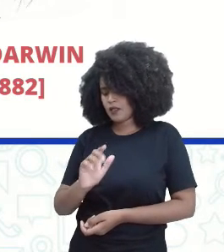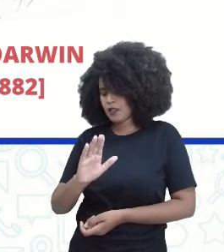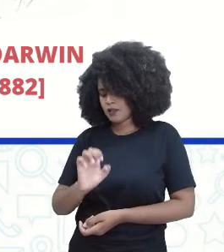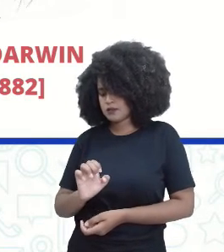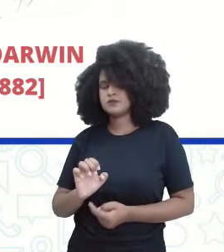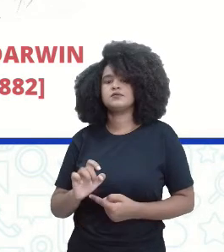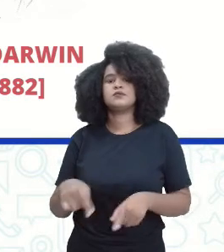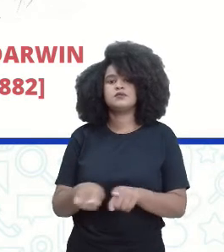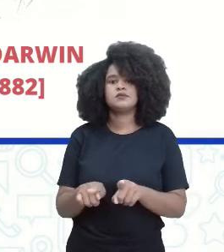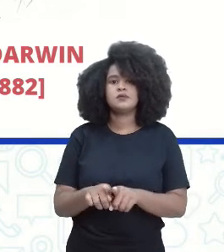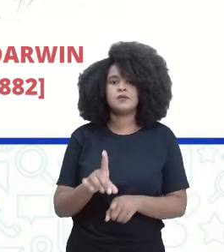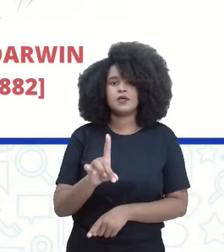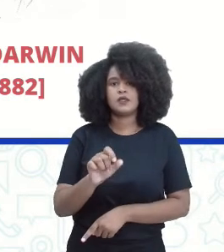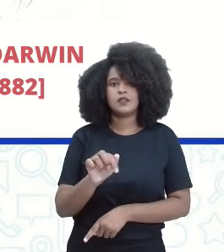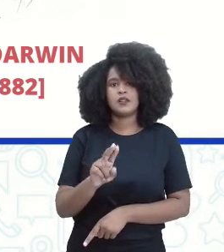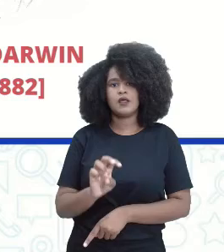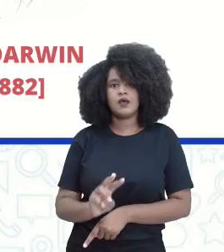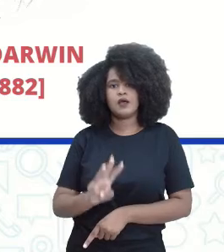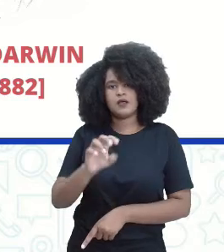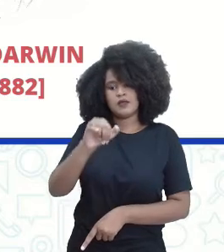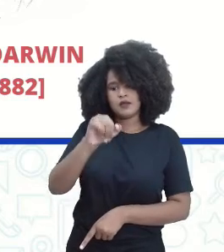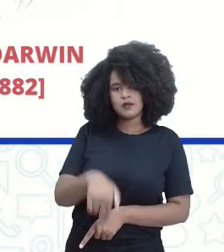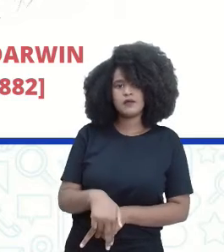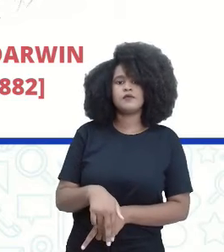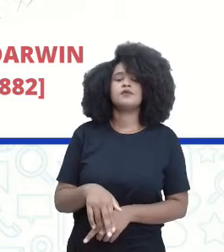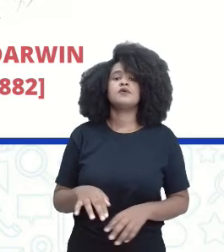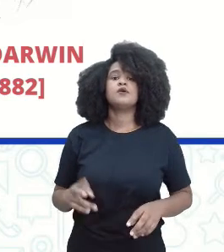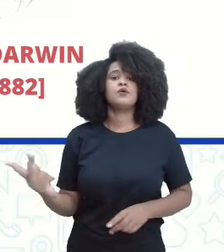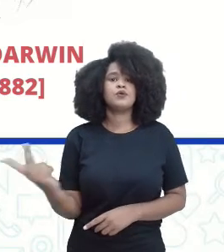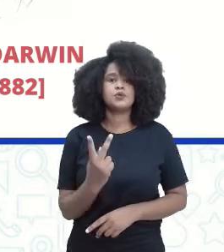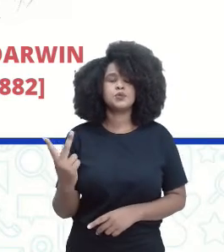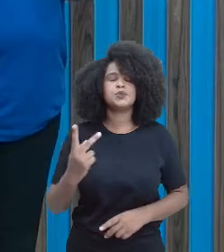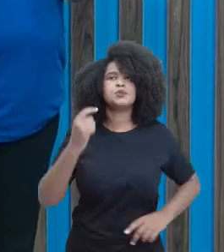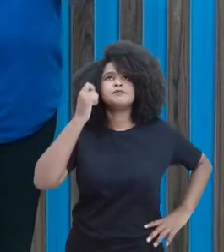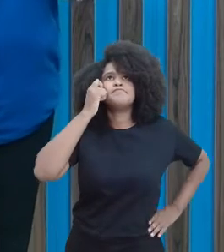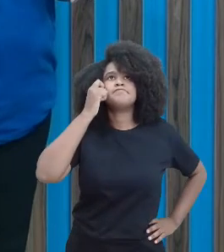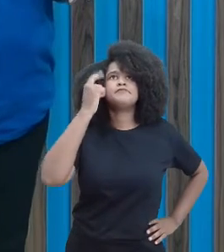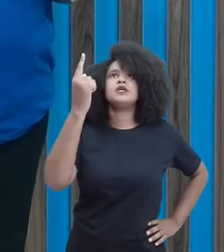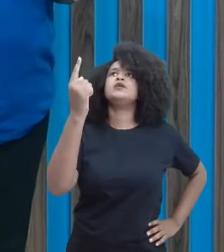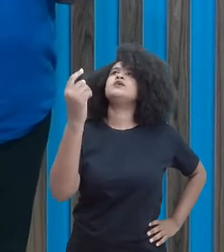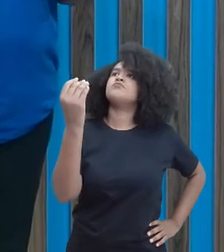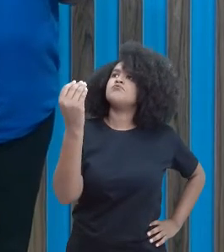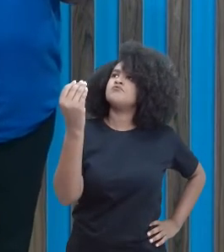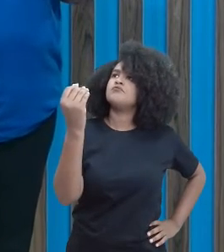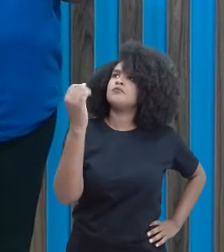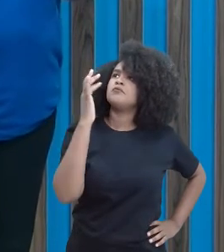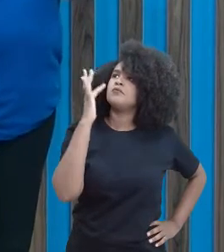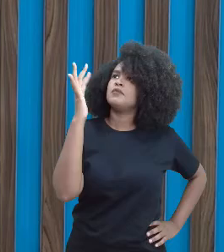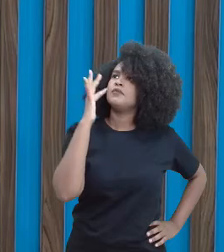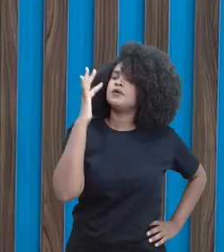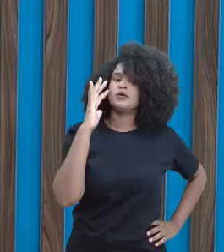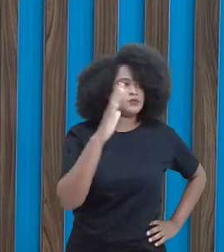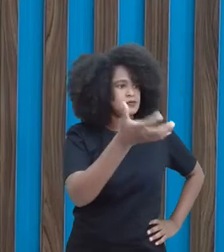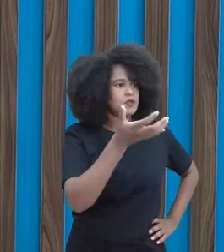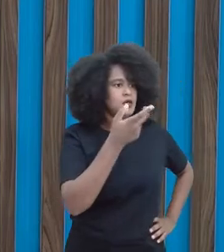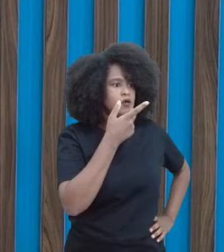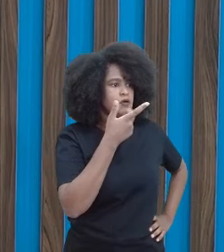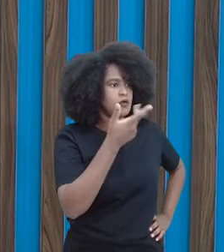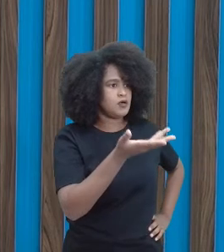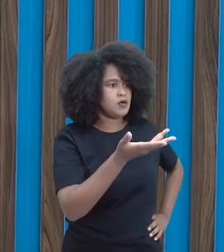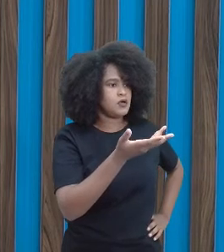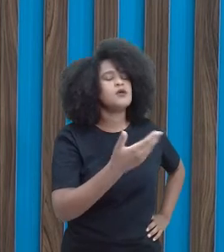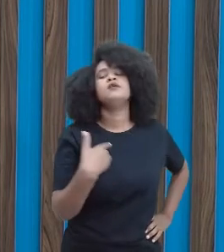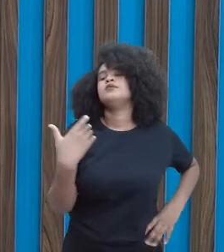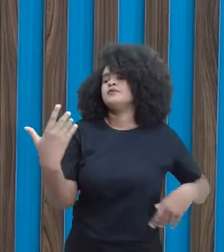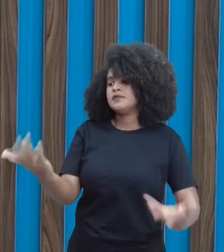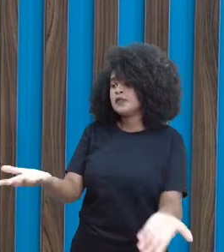os dois começaram a ter essas ideias, né? Depois de lerem Malthus também, né? Começaram a pensar sobre isso. Quer falar um pouquinho, professora?